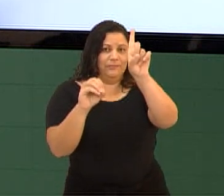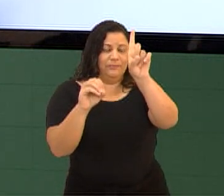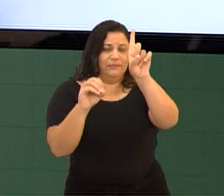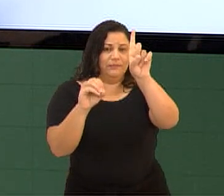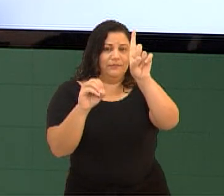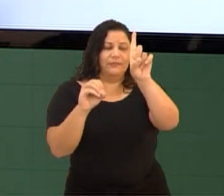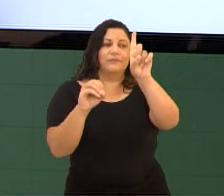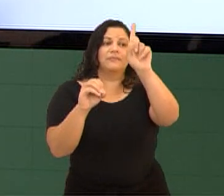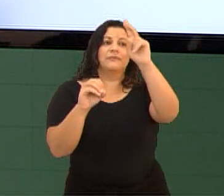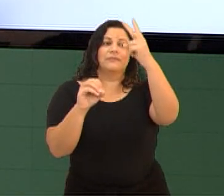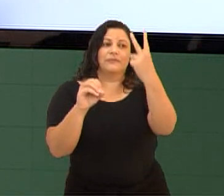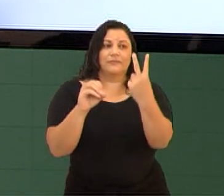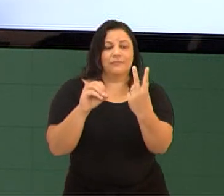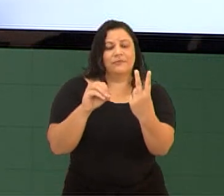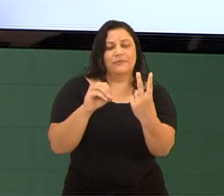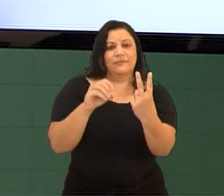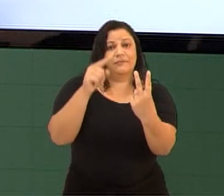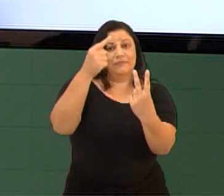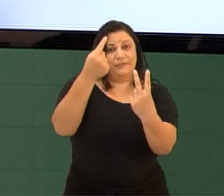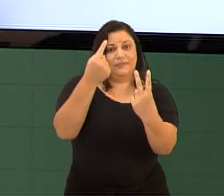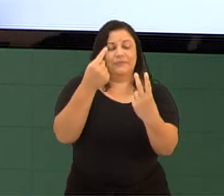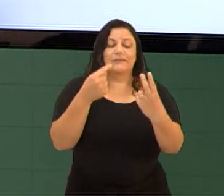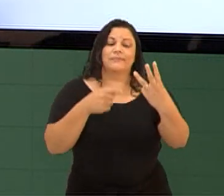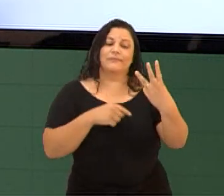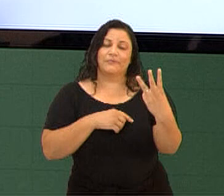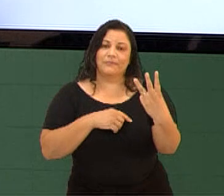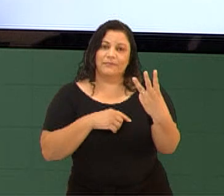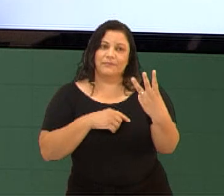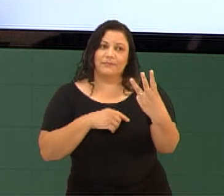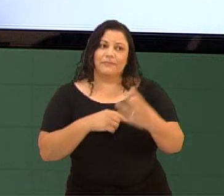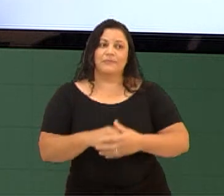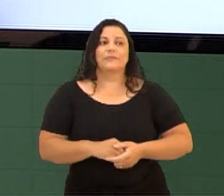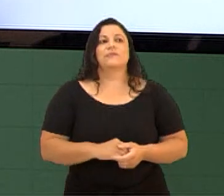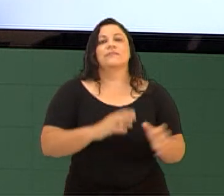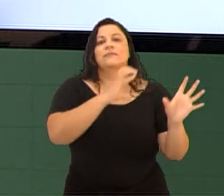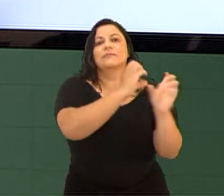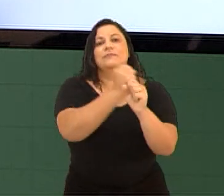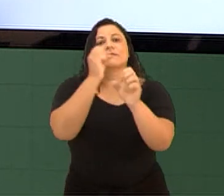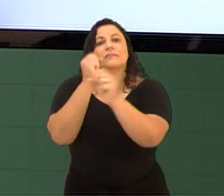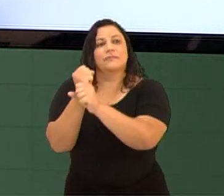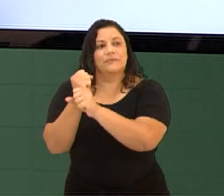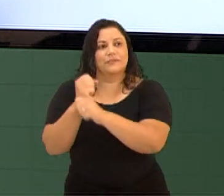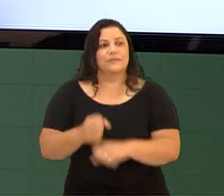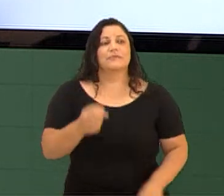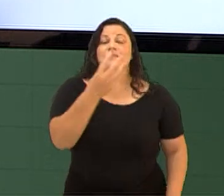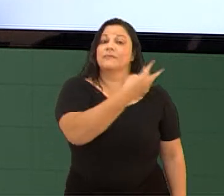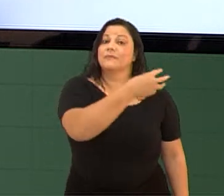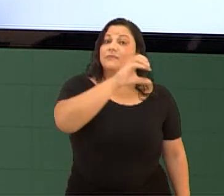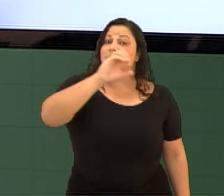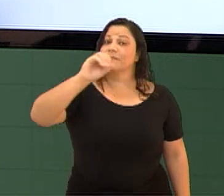1, 2, mais 1, 3. Somando aqui, nós temos o quê?